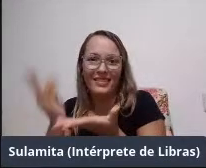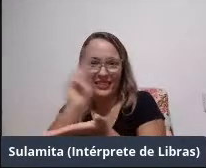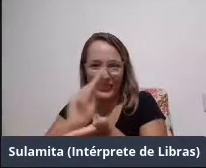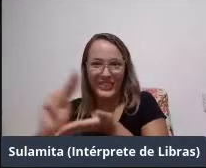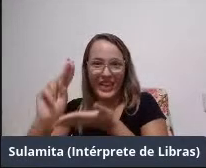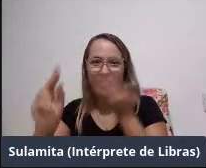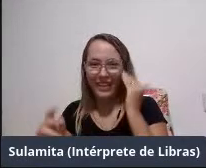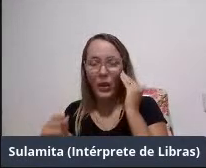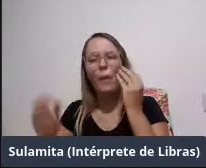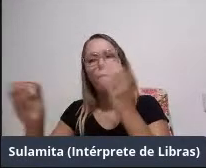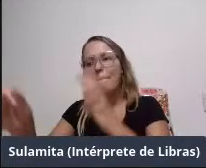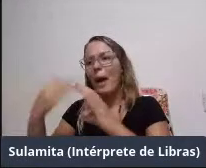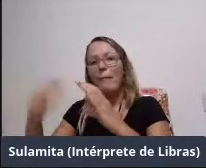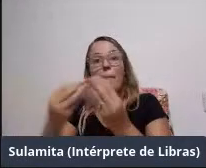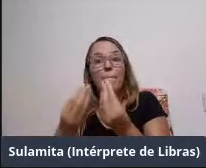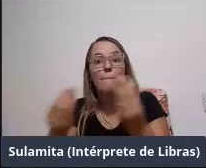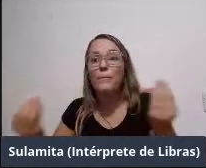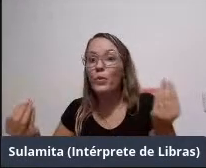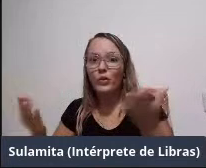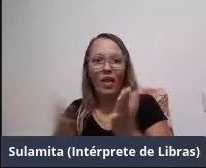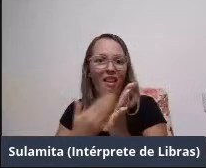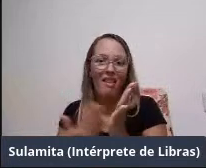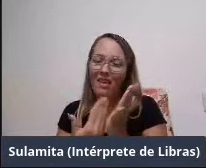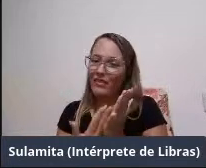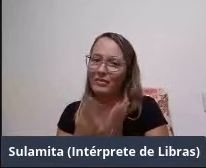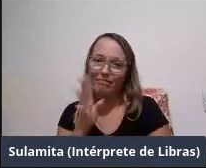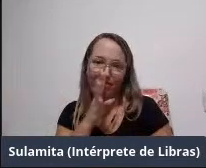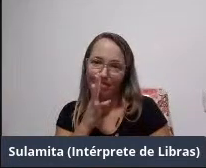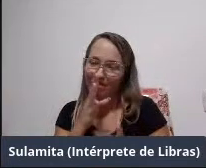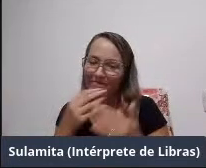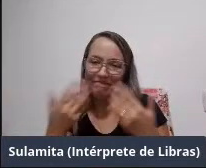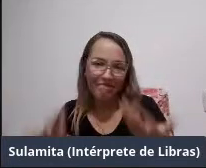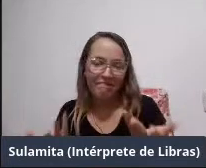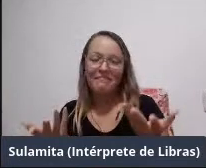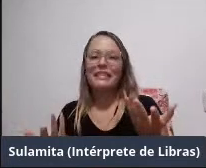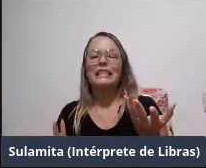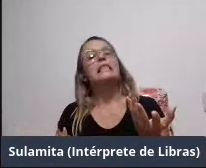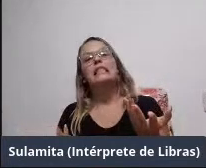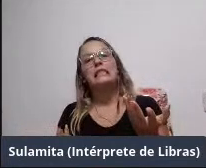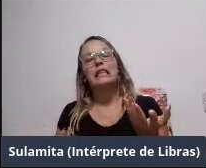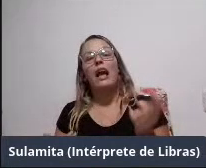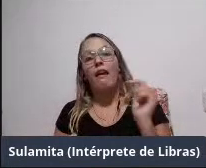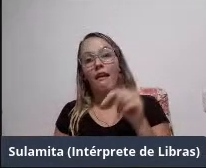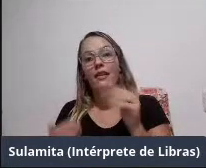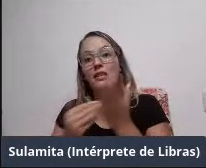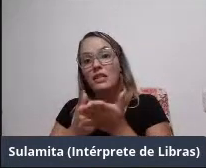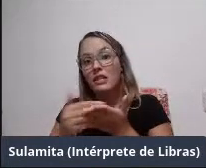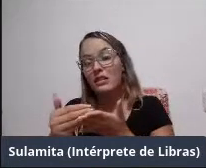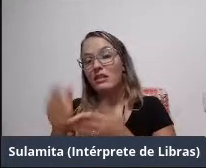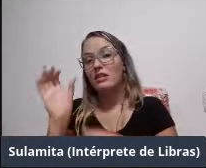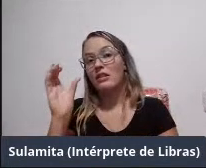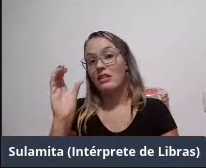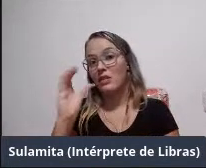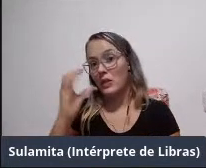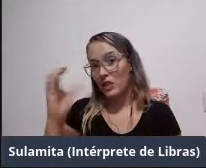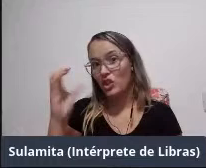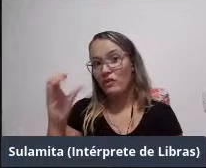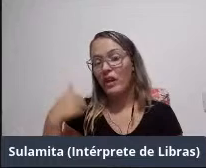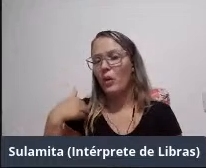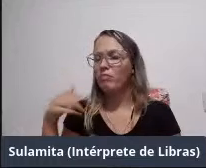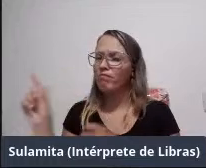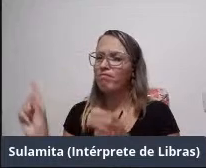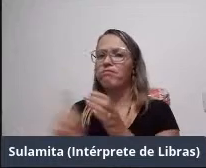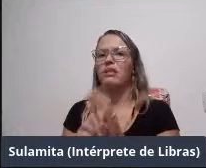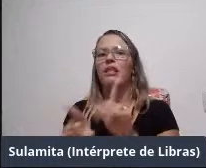fora as discussões, né, de estudo, né, que a iniciação científica fazia parte. E aí eu comecei a